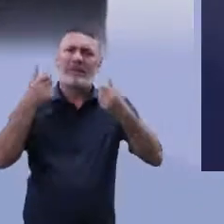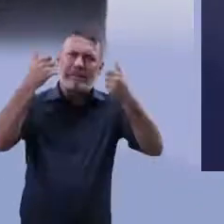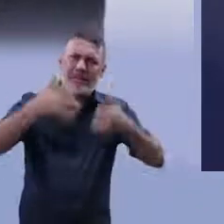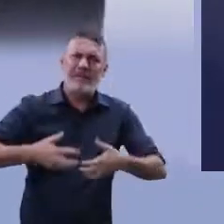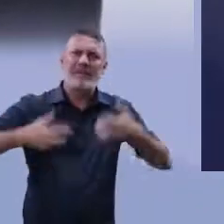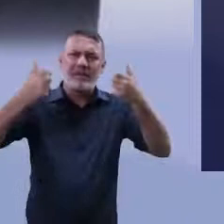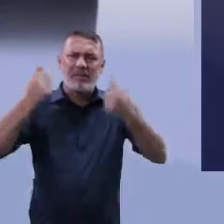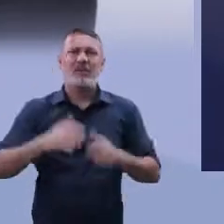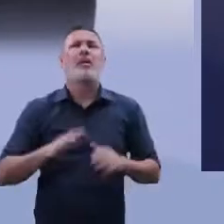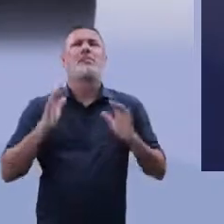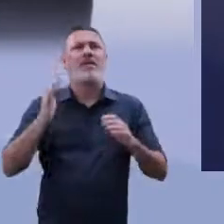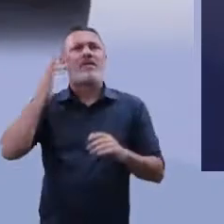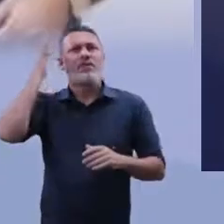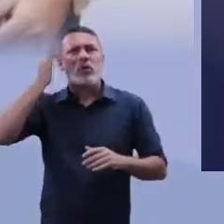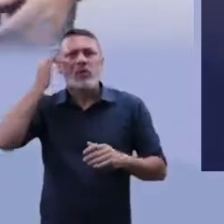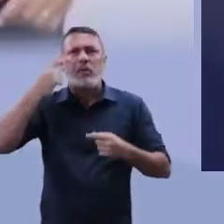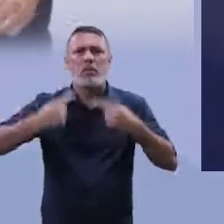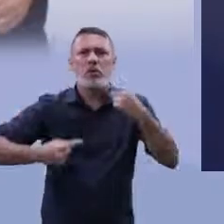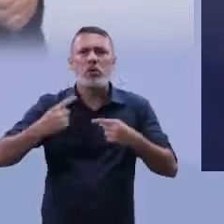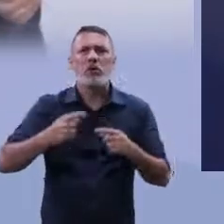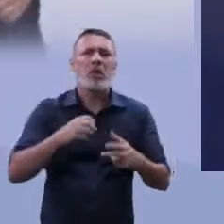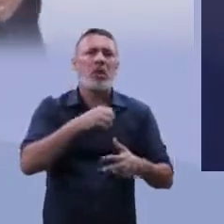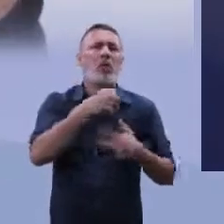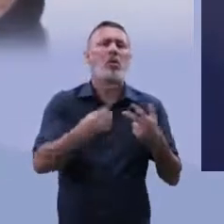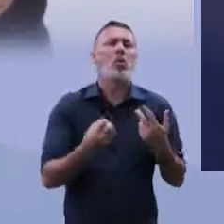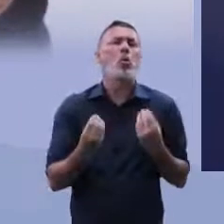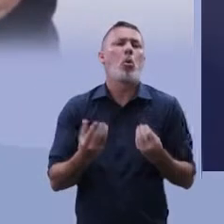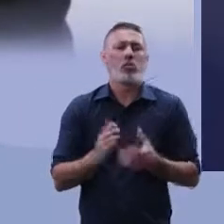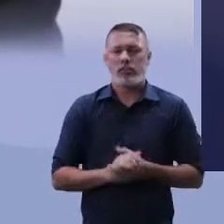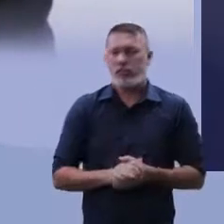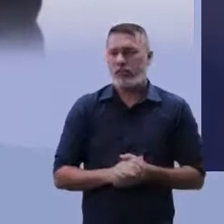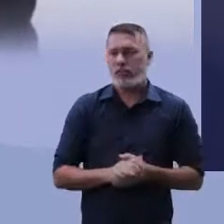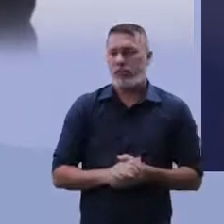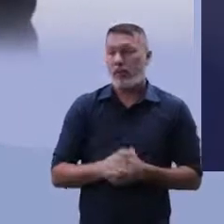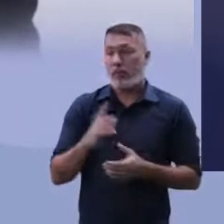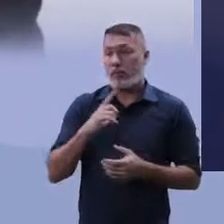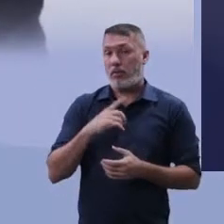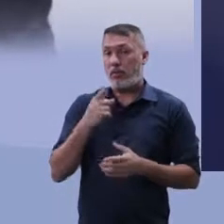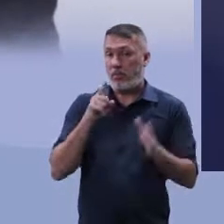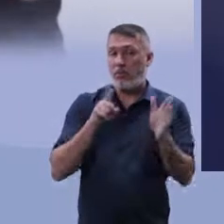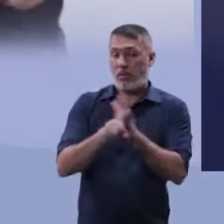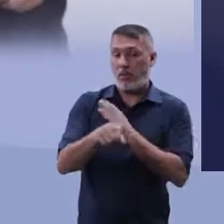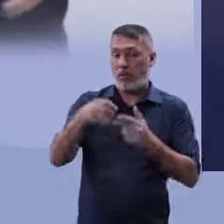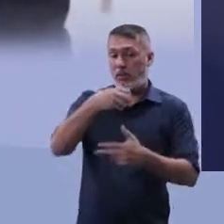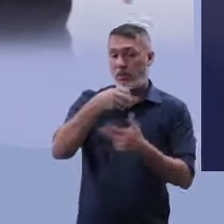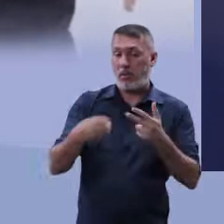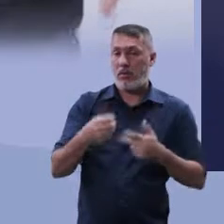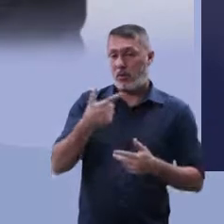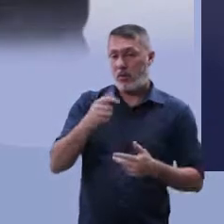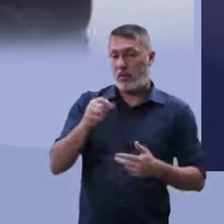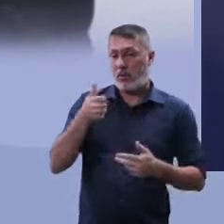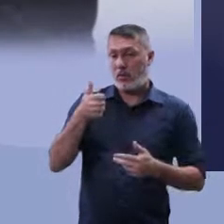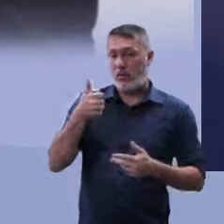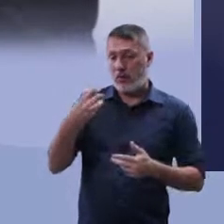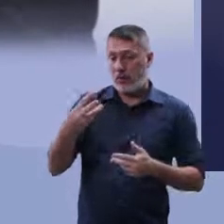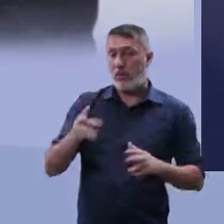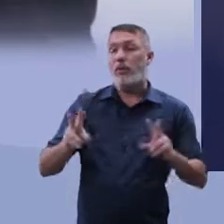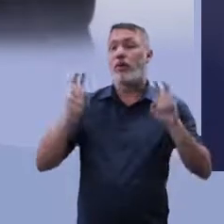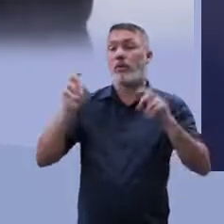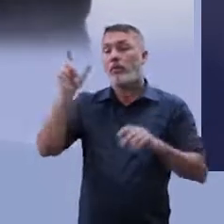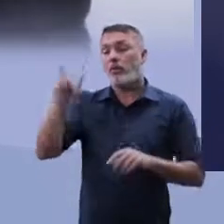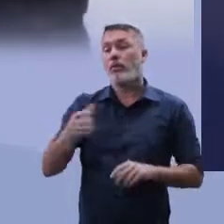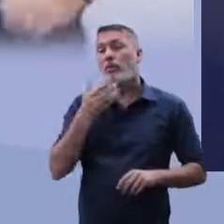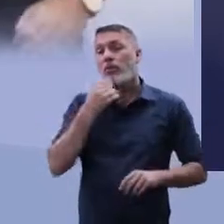que cai no Enem a filosofia política? Vamos cair uma questão sobre Maquiavel do Enem